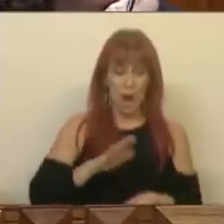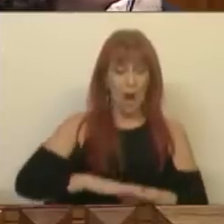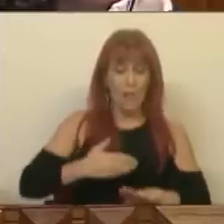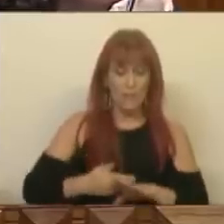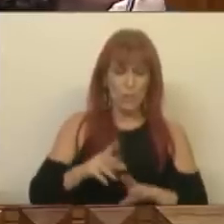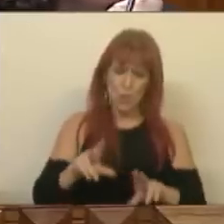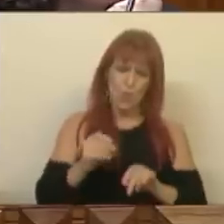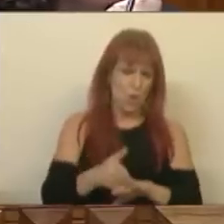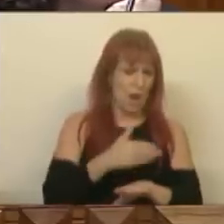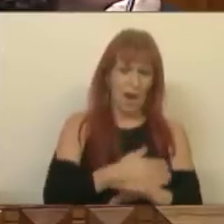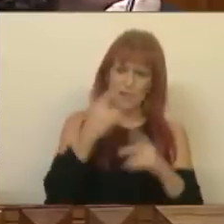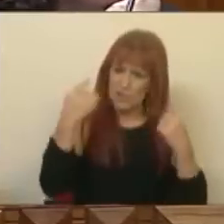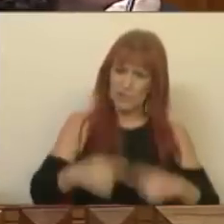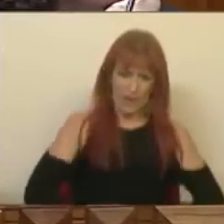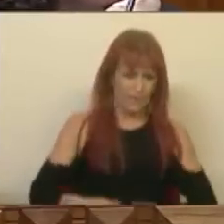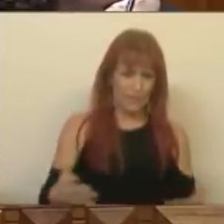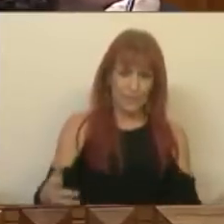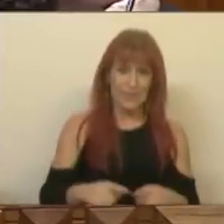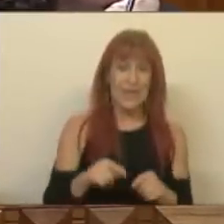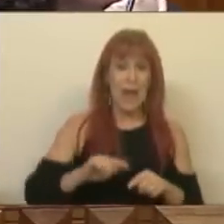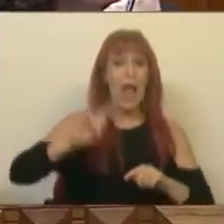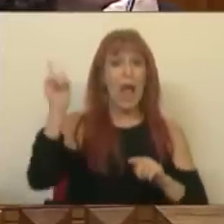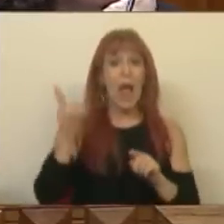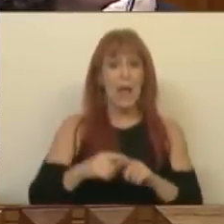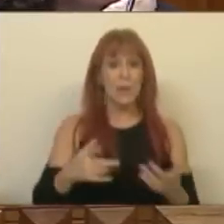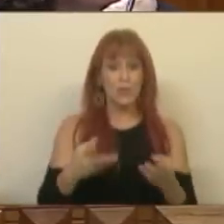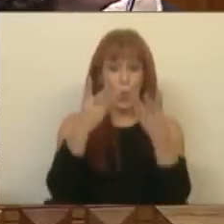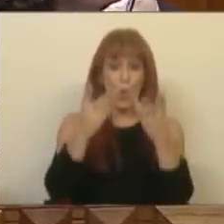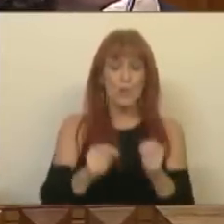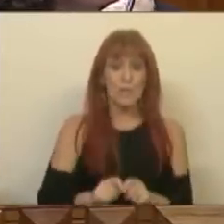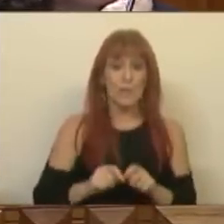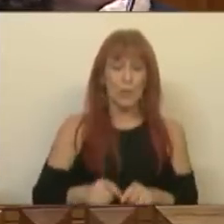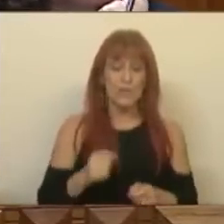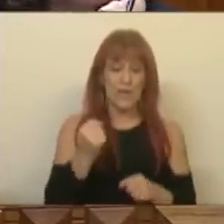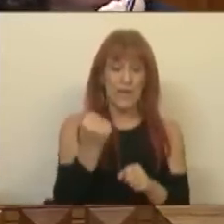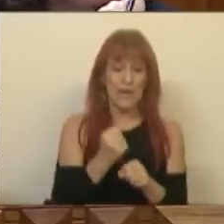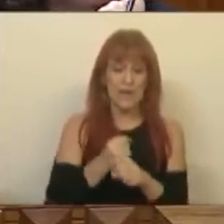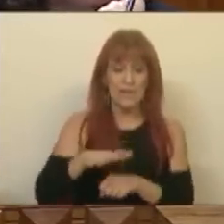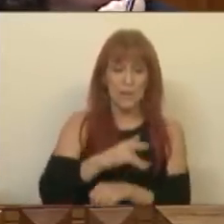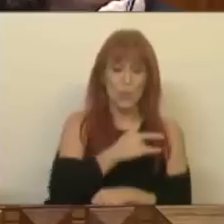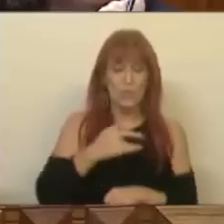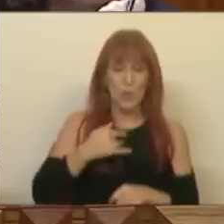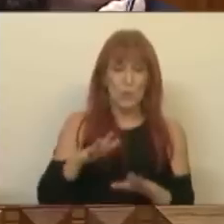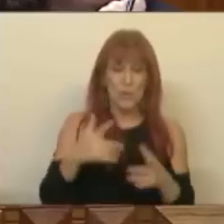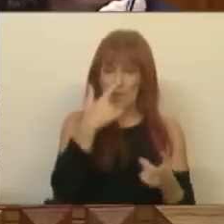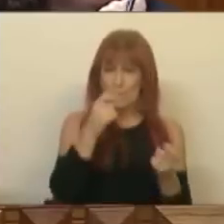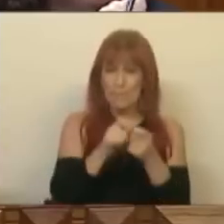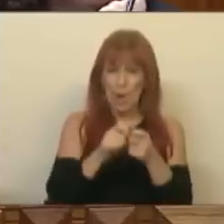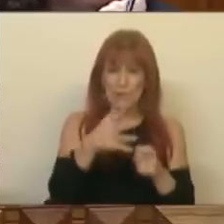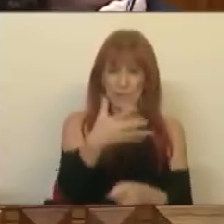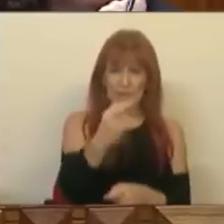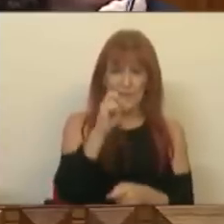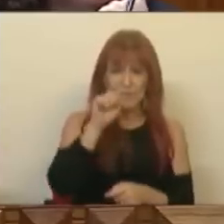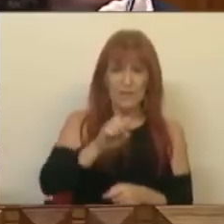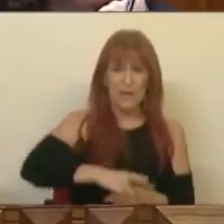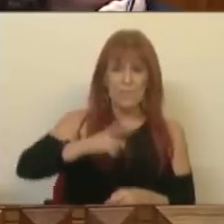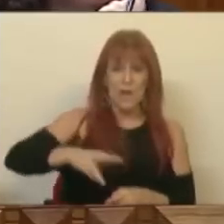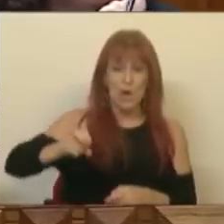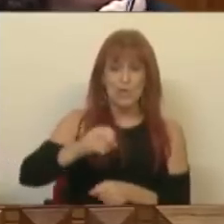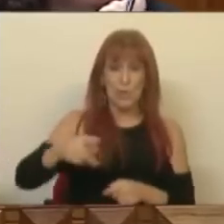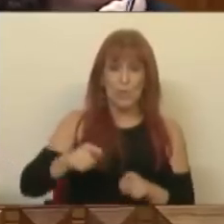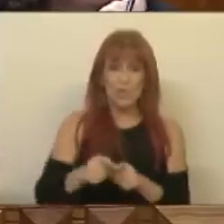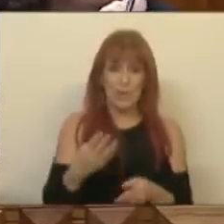reforço como nunca tinha tido este ano o orçamento do serviço Nacional de saúde está próximo dos 13.000 milhões de euros este ano